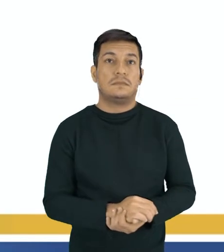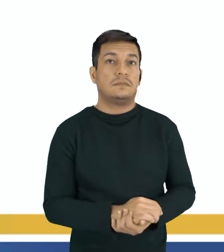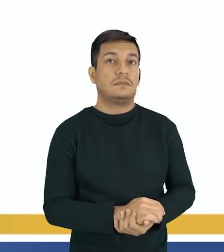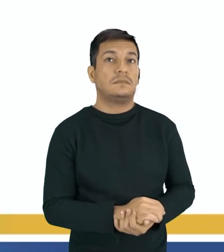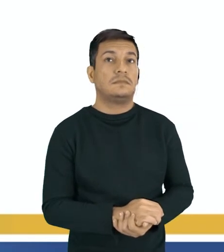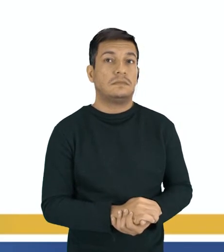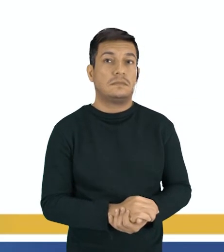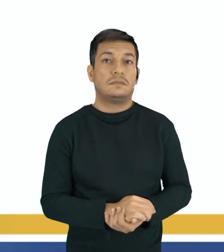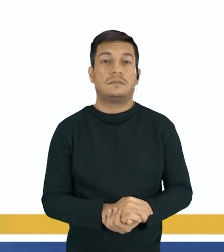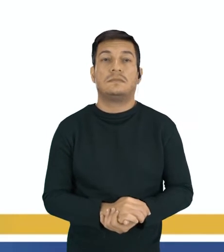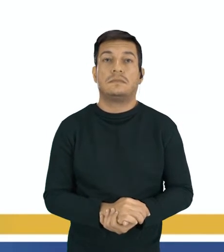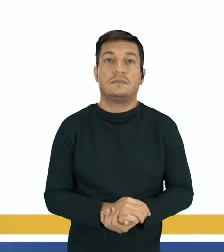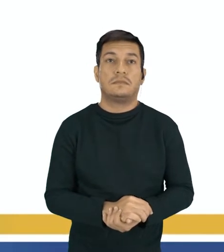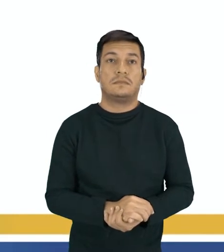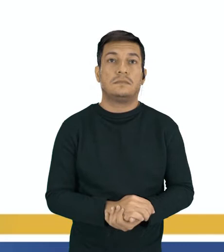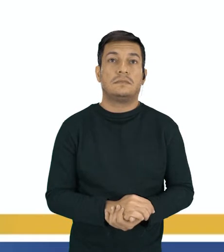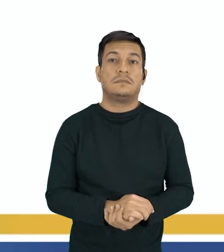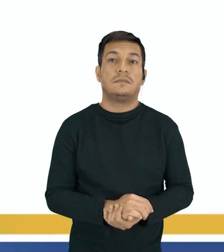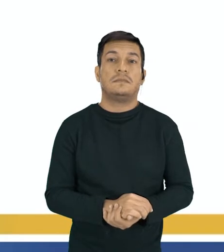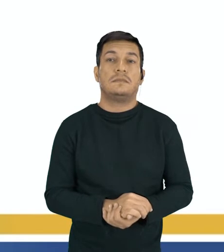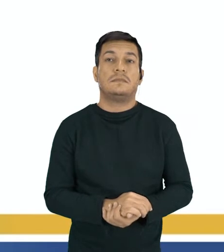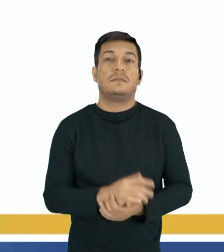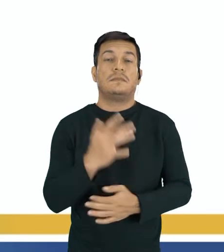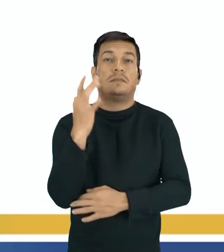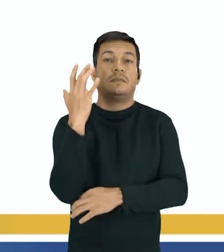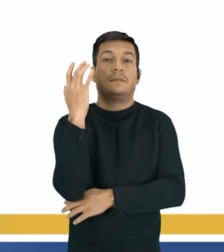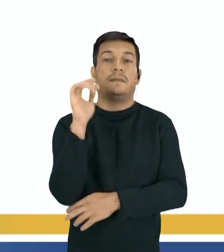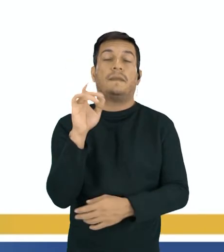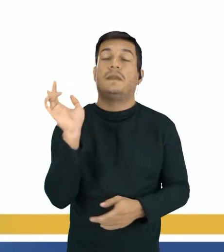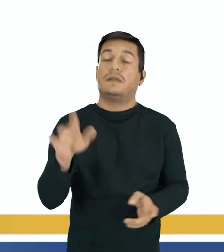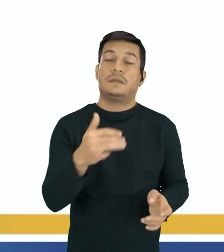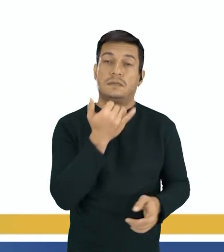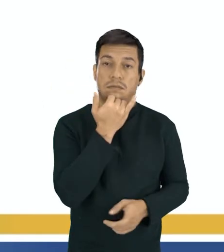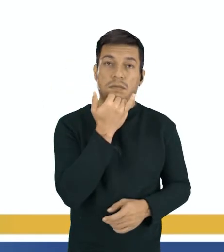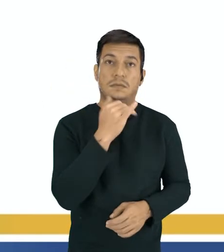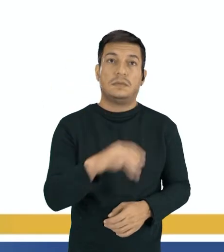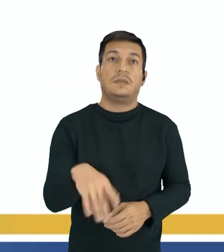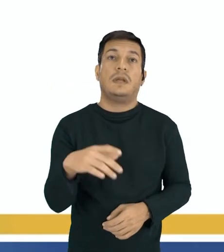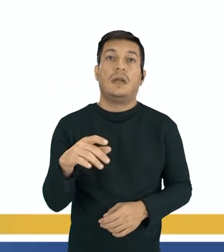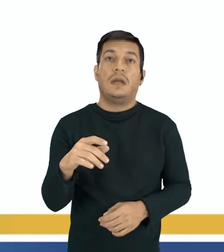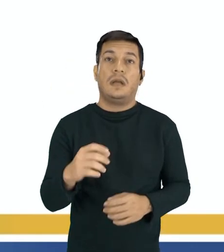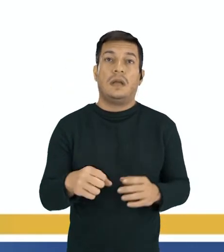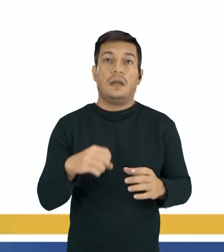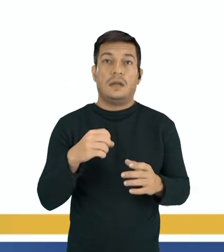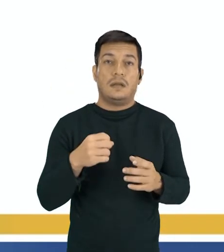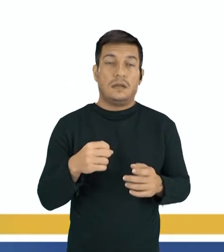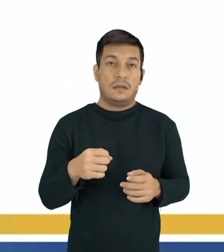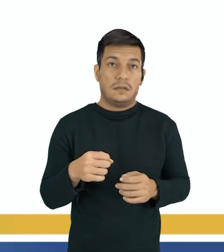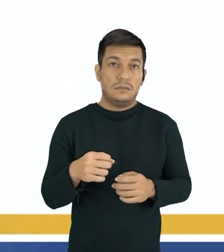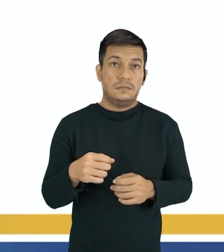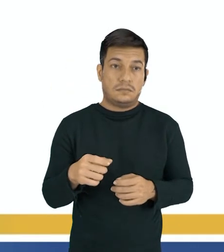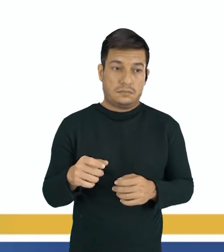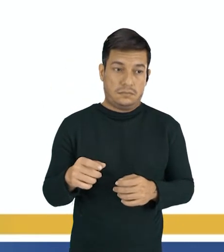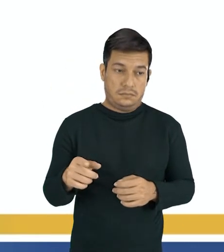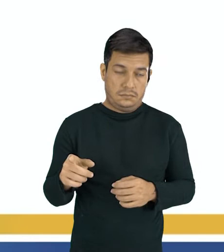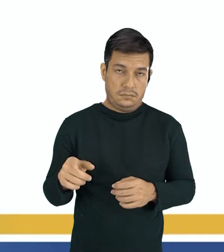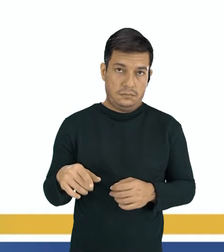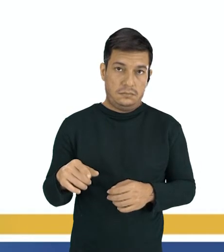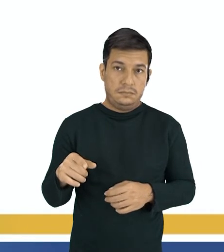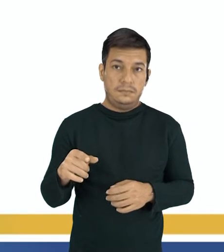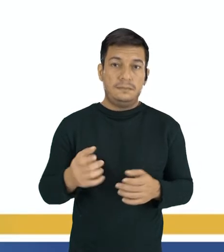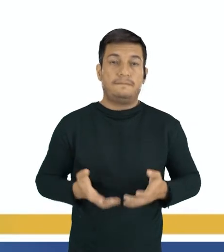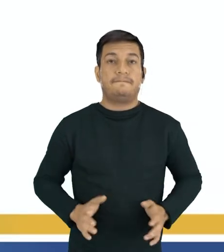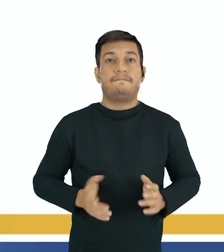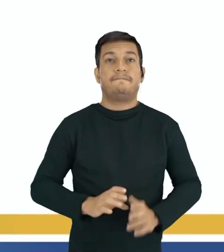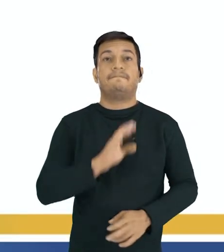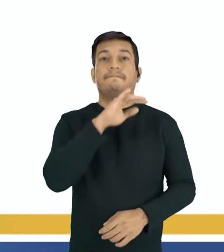Falar um pouquinho sobre a reprodução sexuada nos animais. A maioria dos animais, eles são biparentais, ou seja,